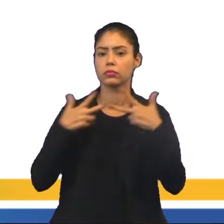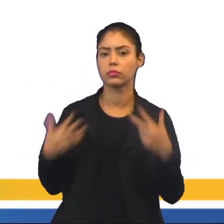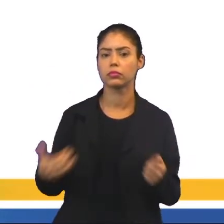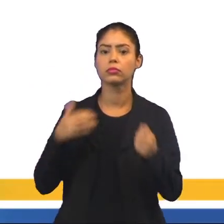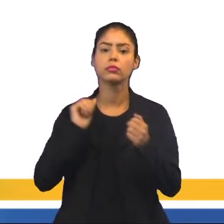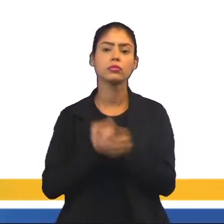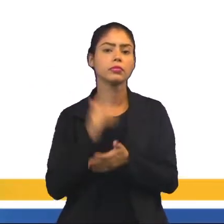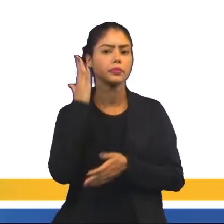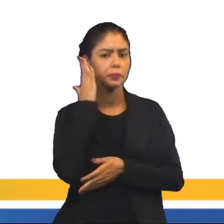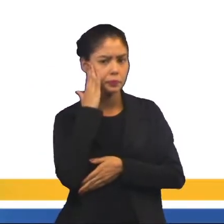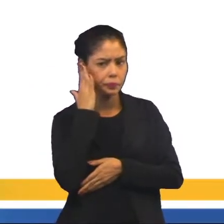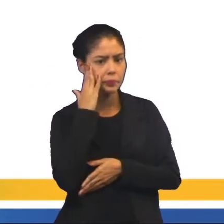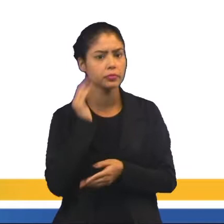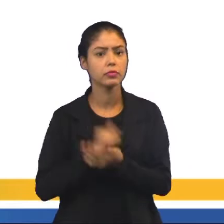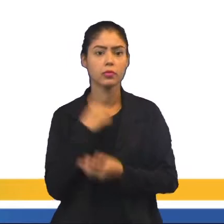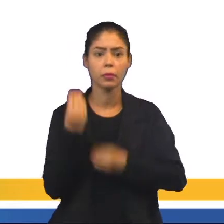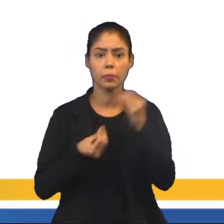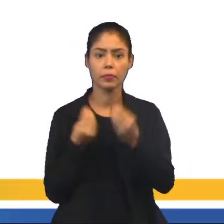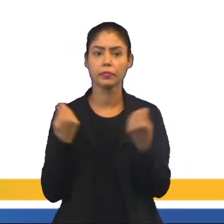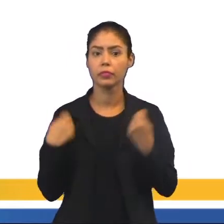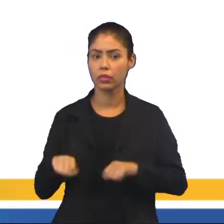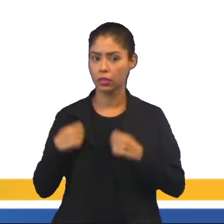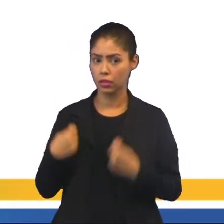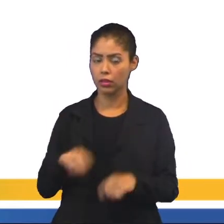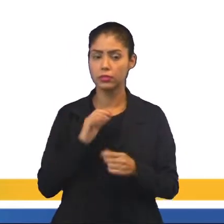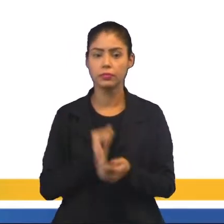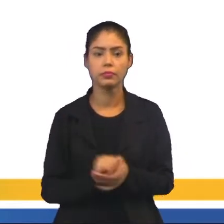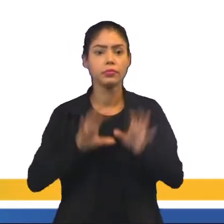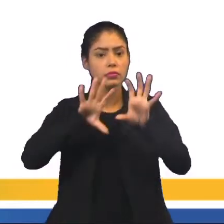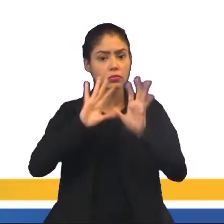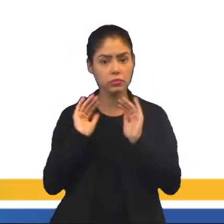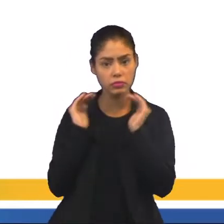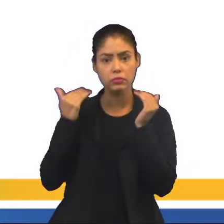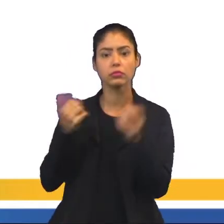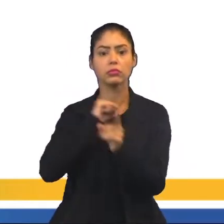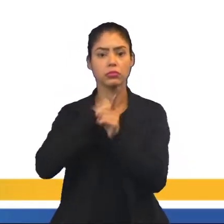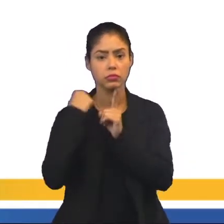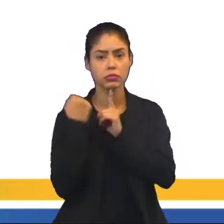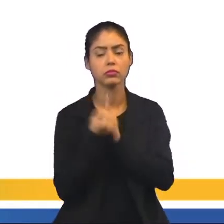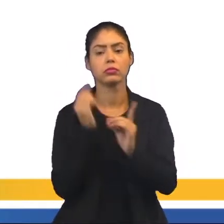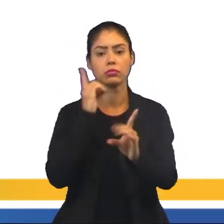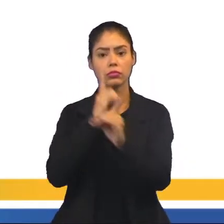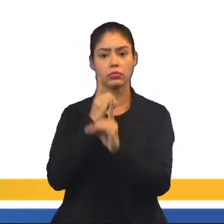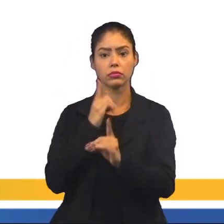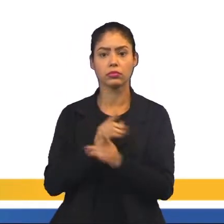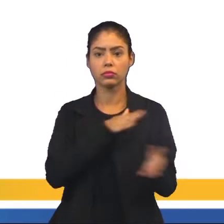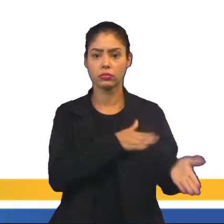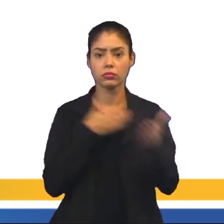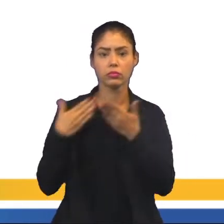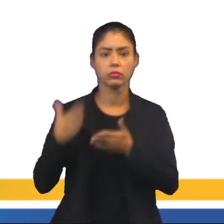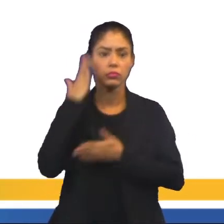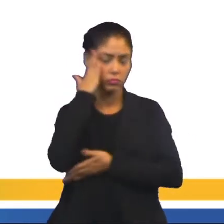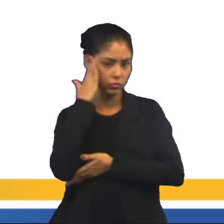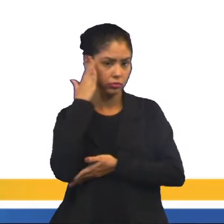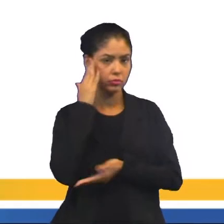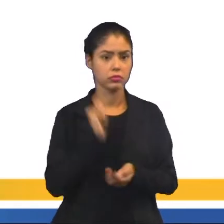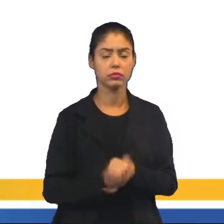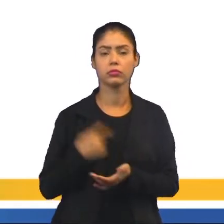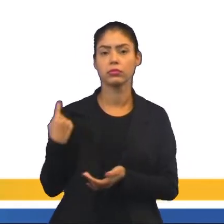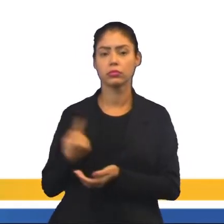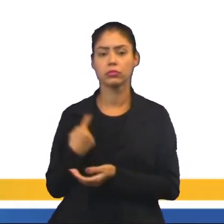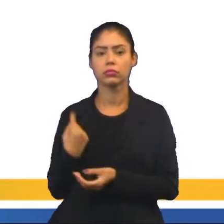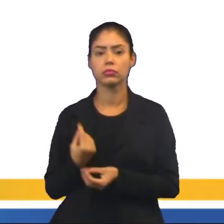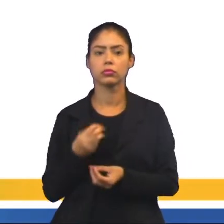da realidade. As coisas são entendidas como é necessário. A forma na qual a sociedade se encontra e passa a